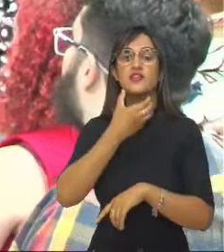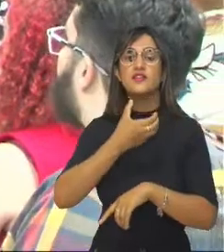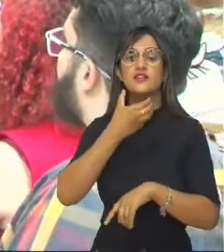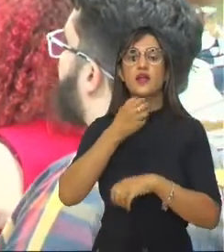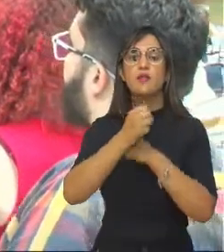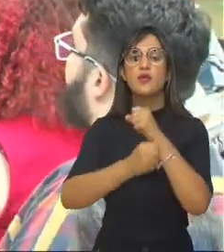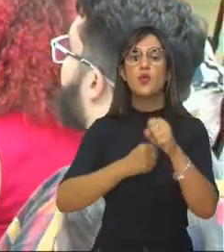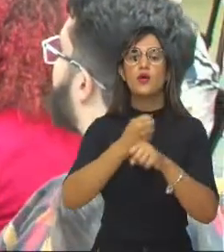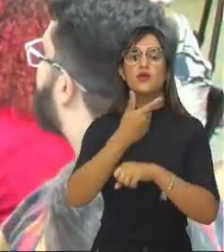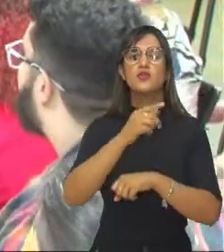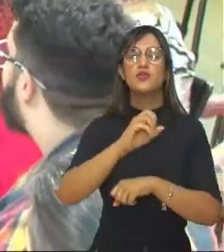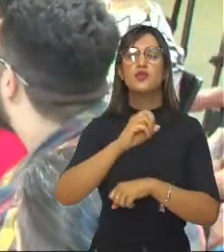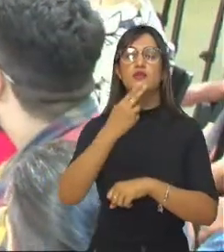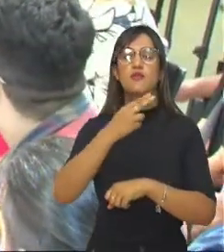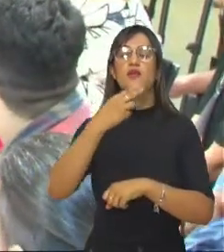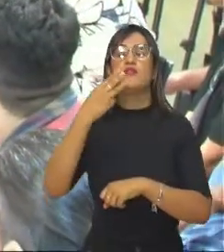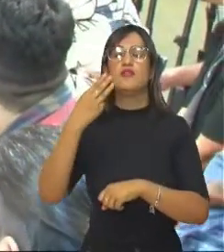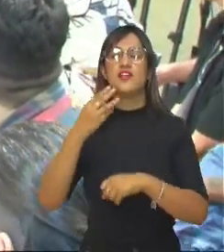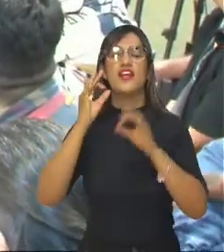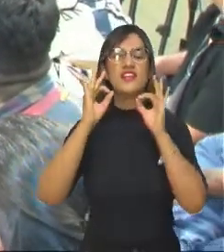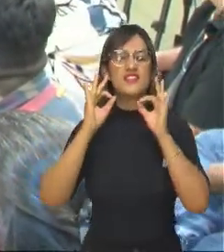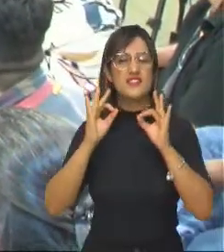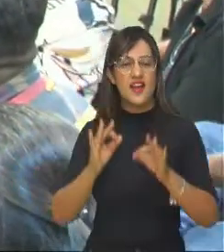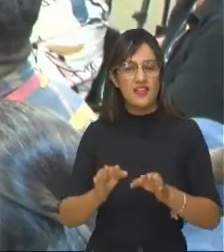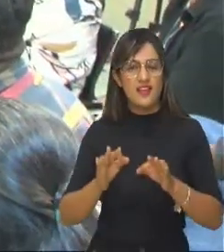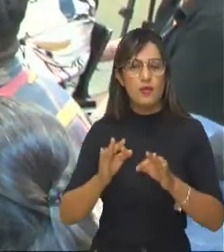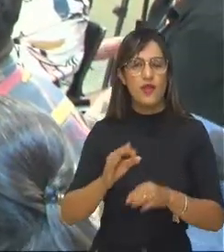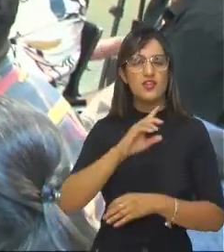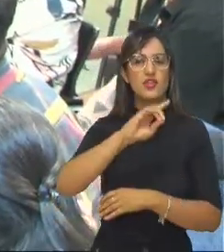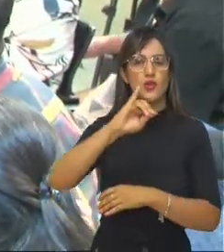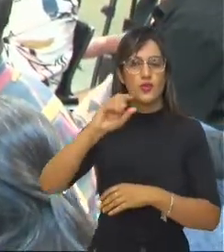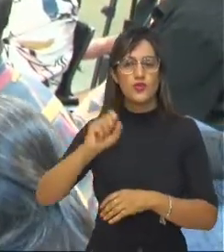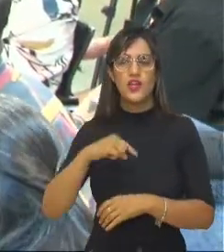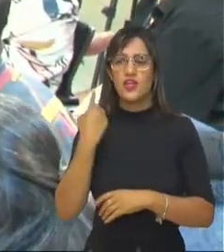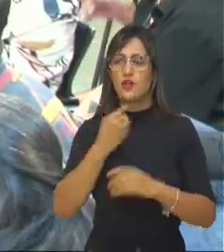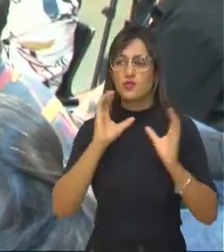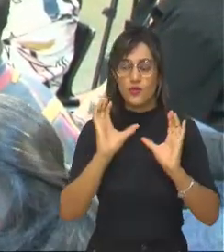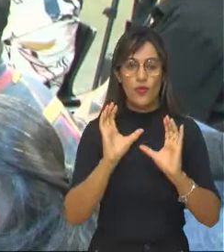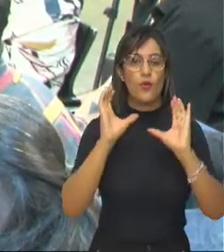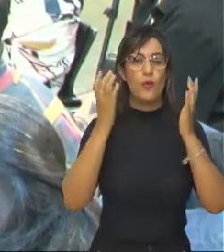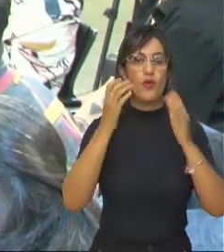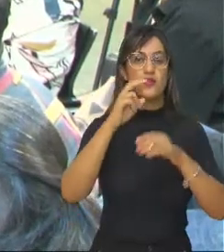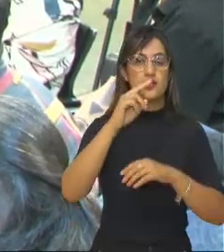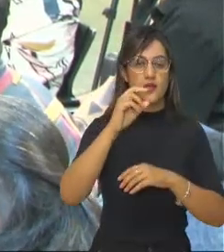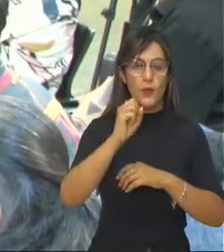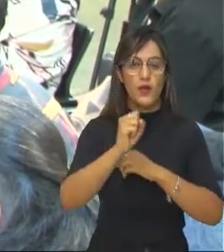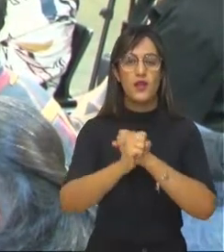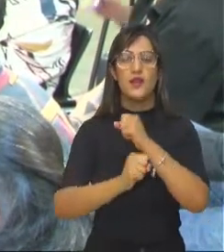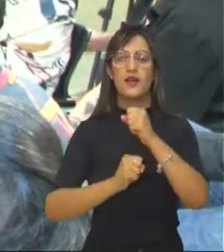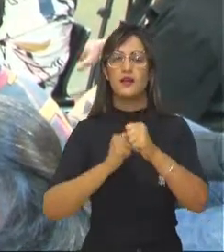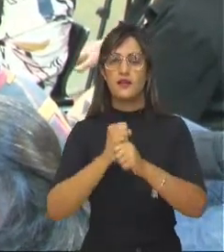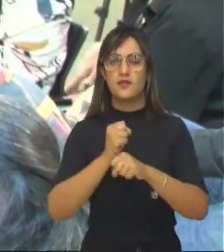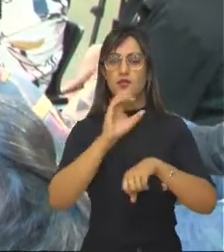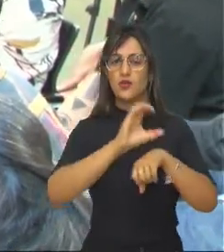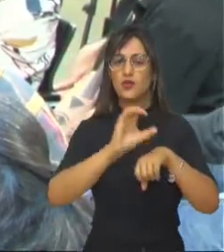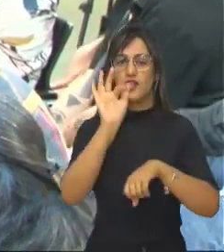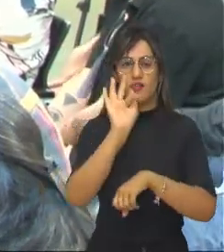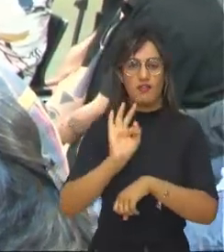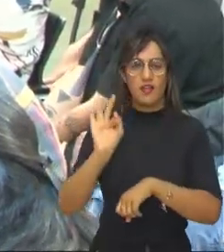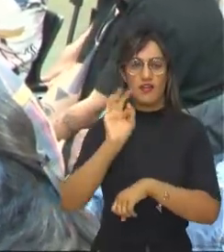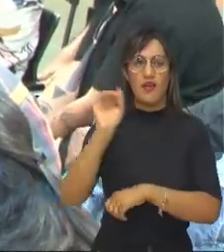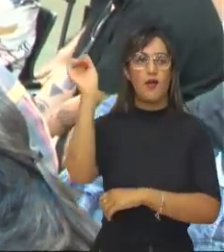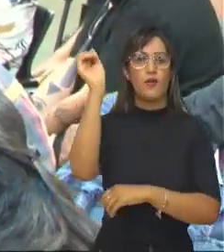2023, exatamente no dia em que nós comemoraremos 50 anos do Conselho Federal de